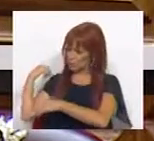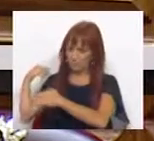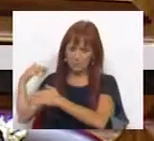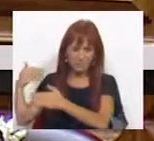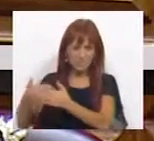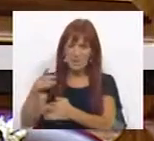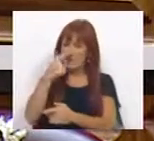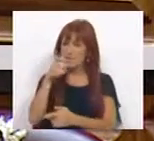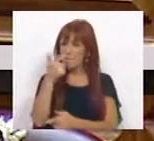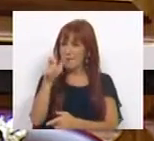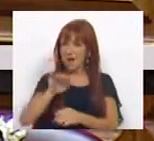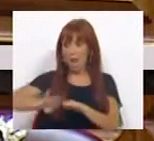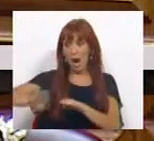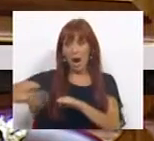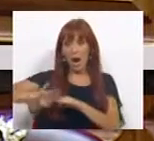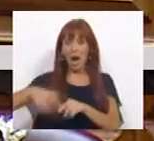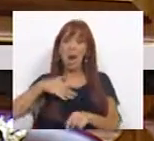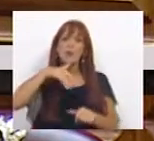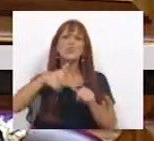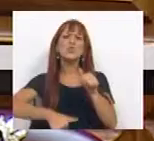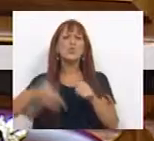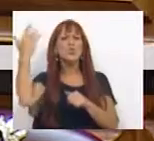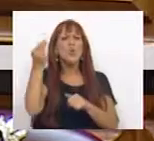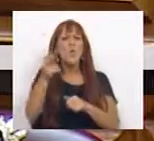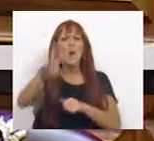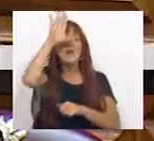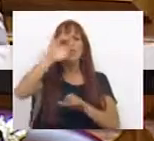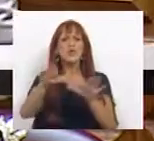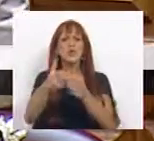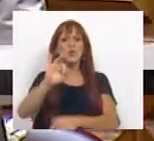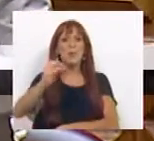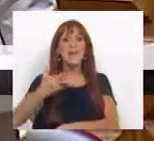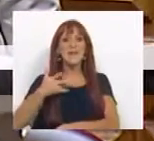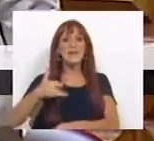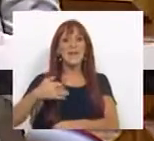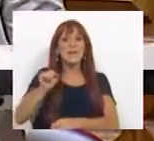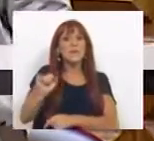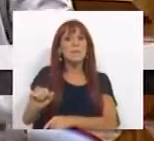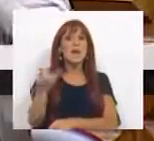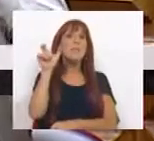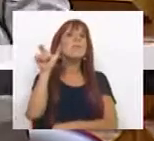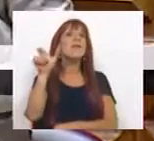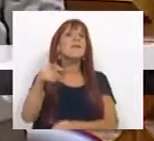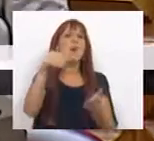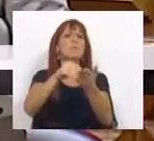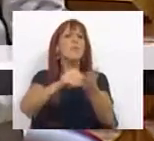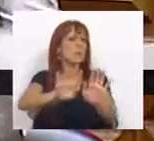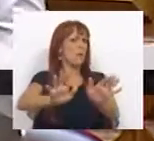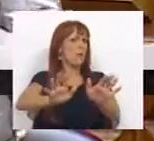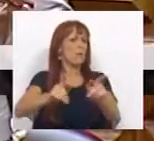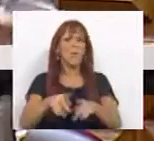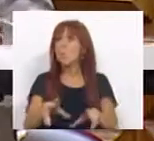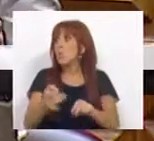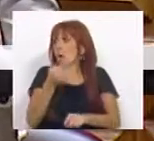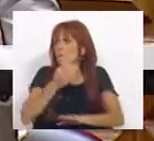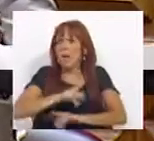se a palavra que foi arredada do discurso do então Governo e das bancadas do PSD e do CDS foi a palavra pobreza.